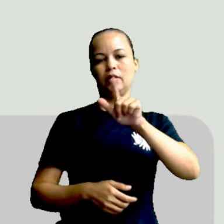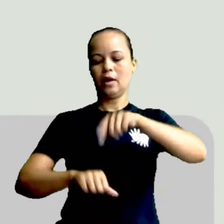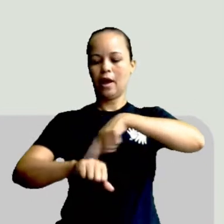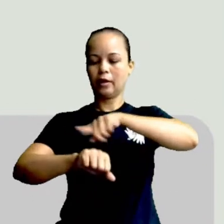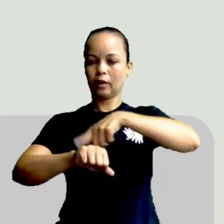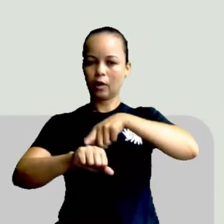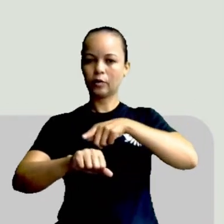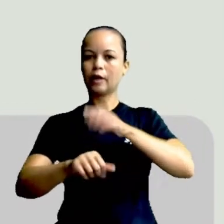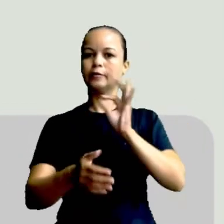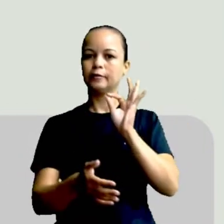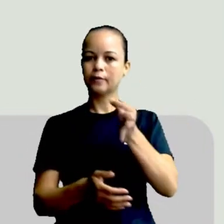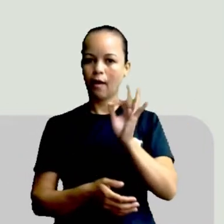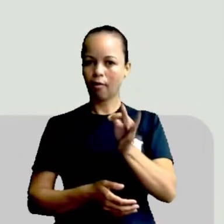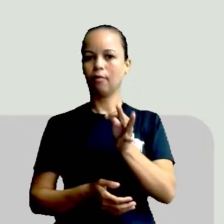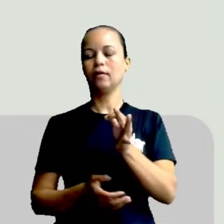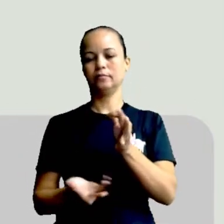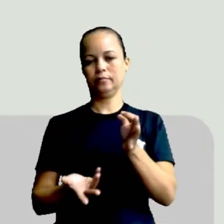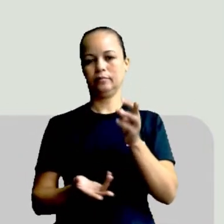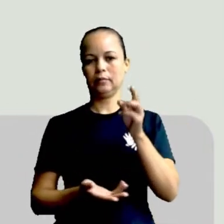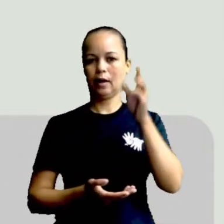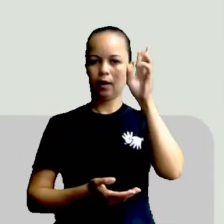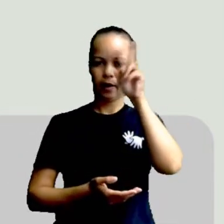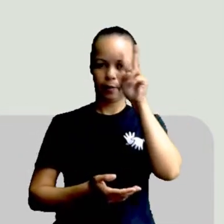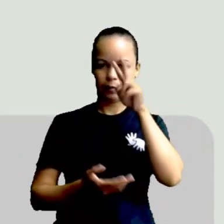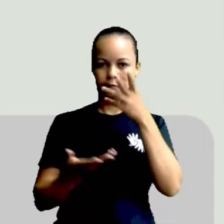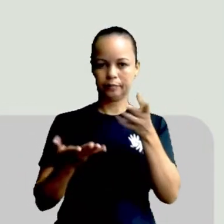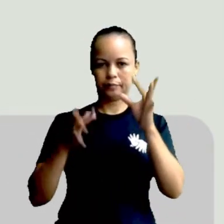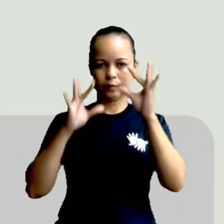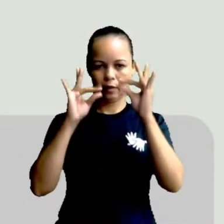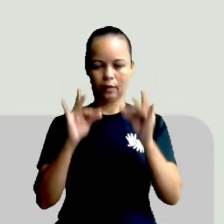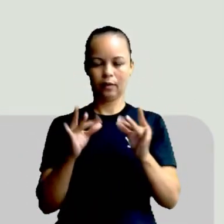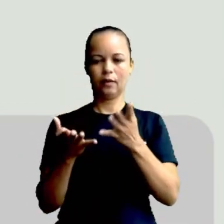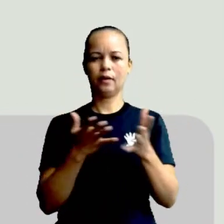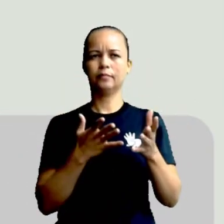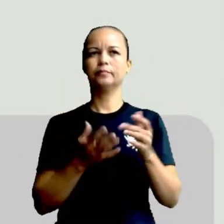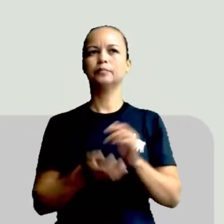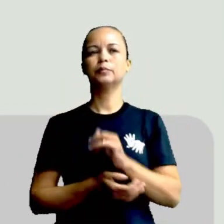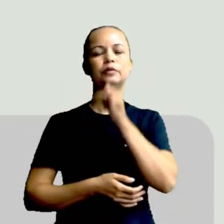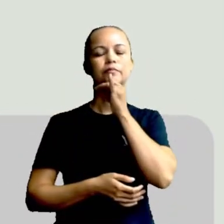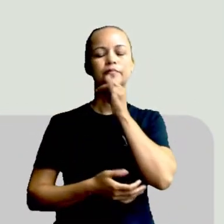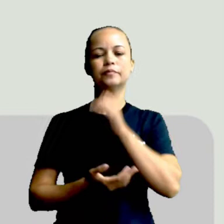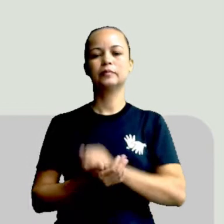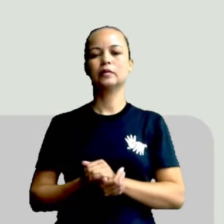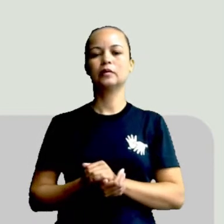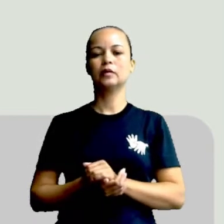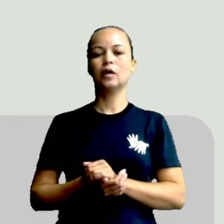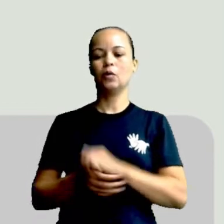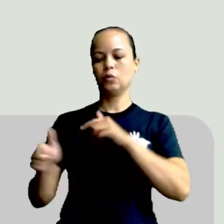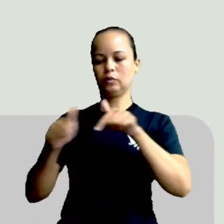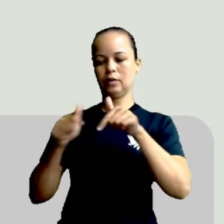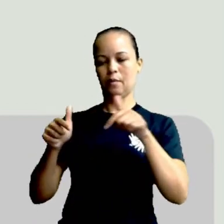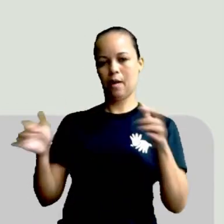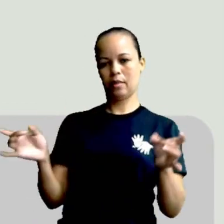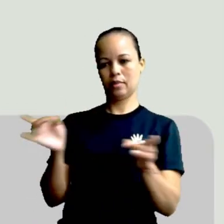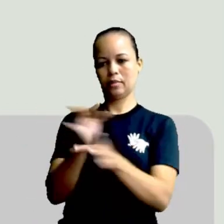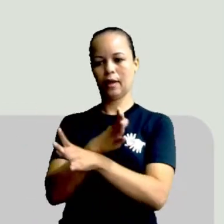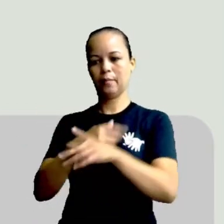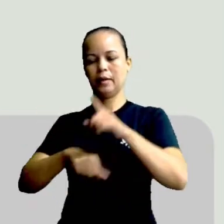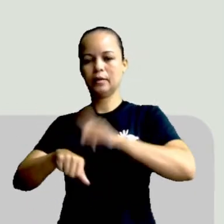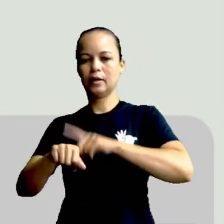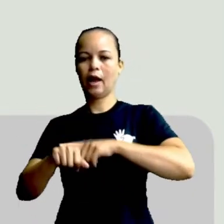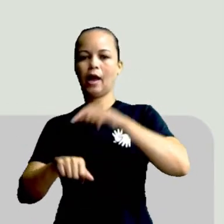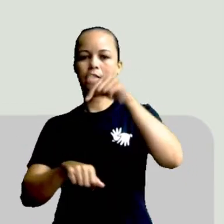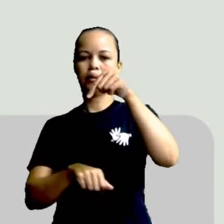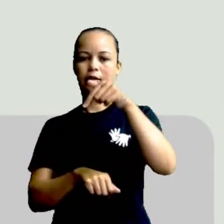lembre desse detalhe tá horas exatas termina o meu trabalho as 5 horas da tarde saiu